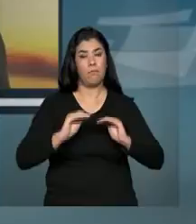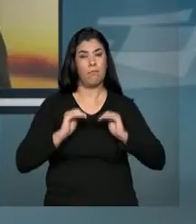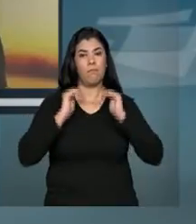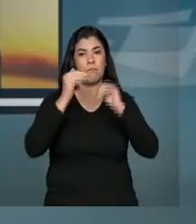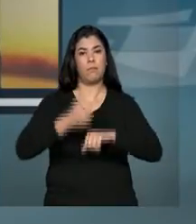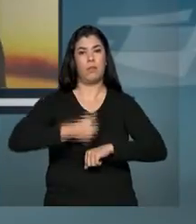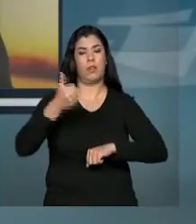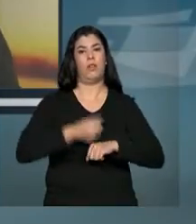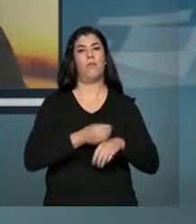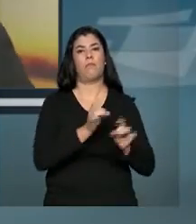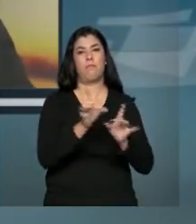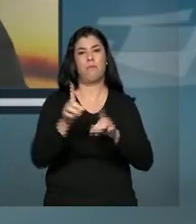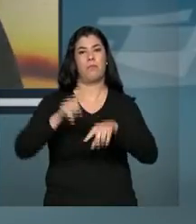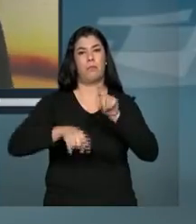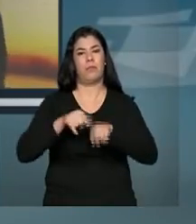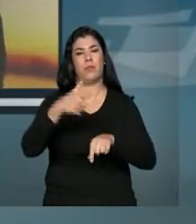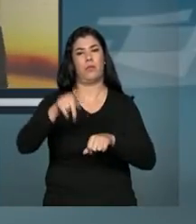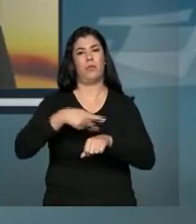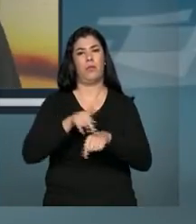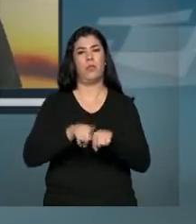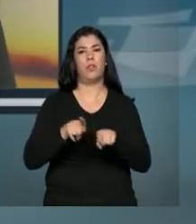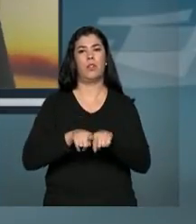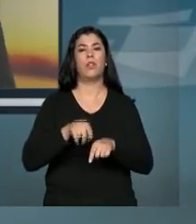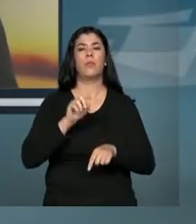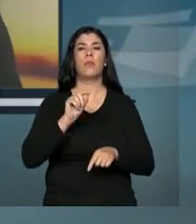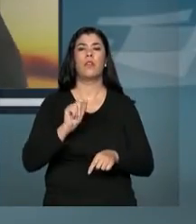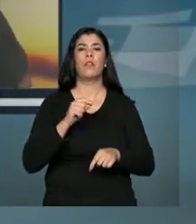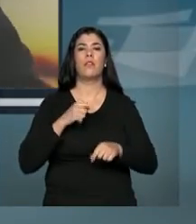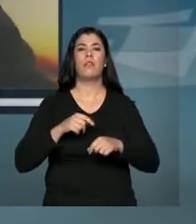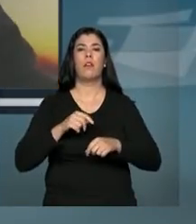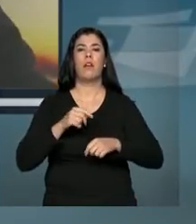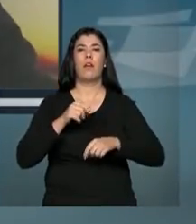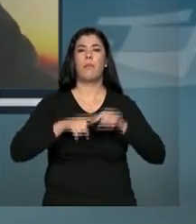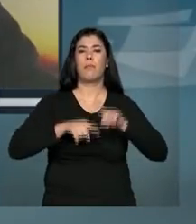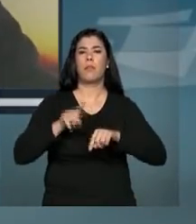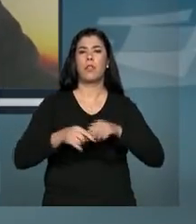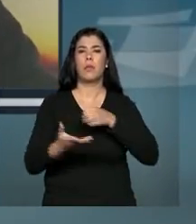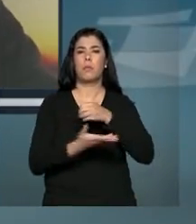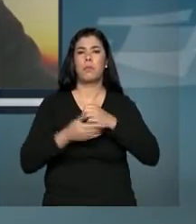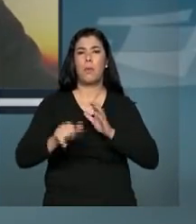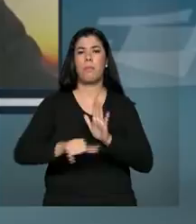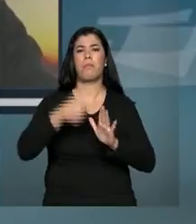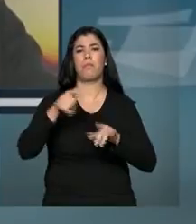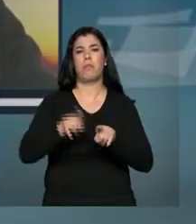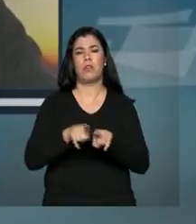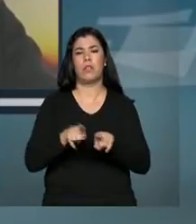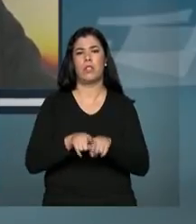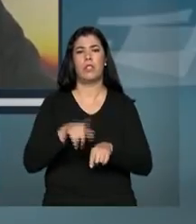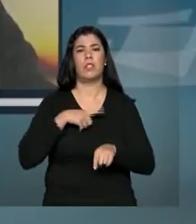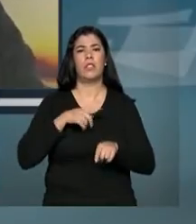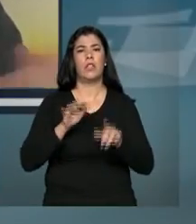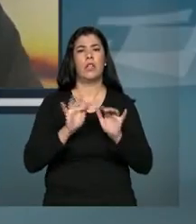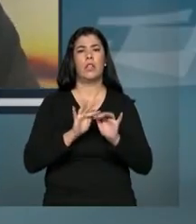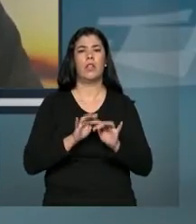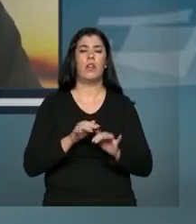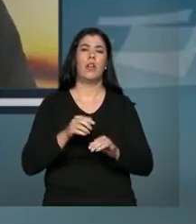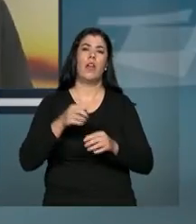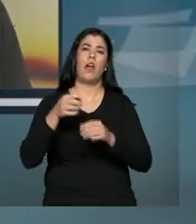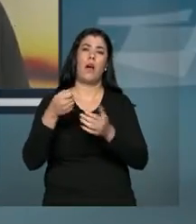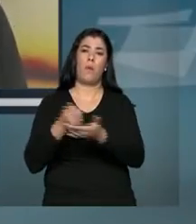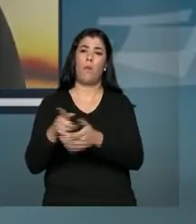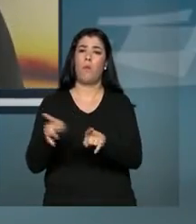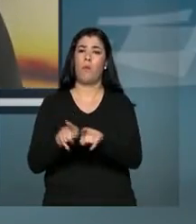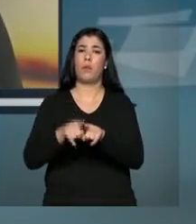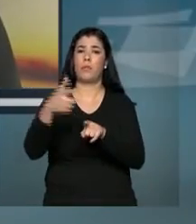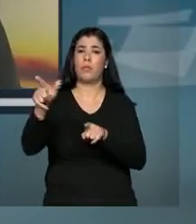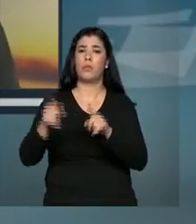ao máximo as exportações, principalmente na linha de manufaturados, que nós já tínhamos exportações significativas, perdemos,